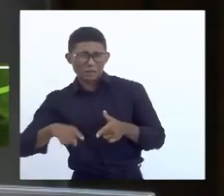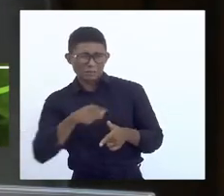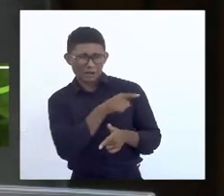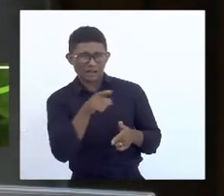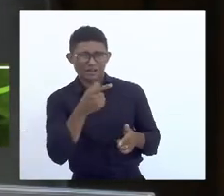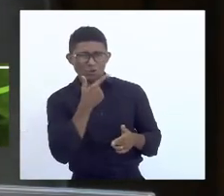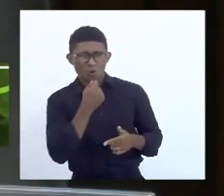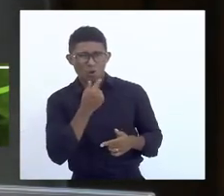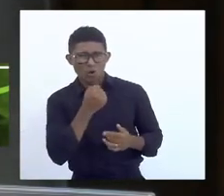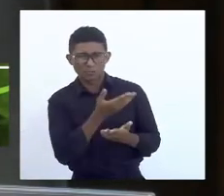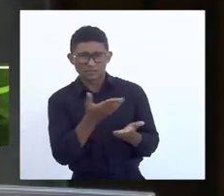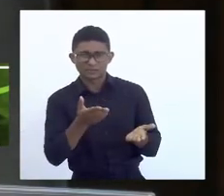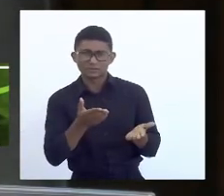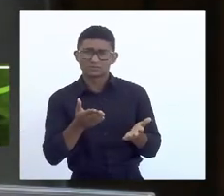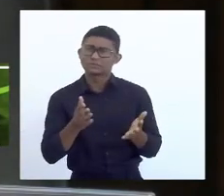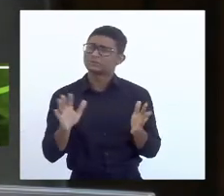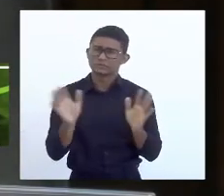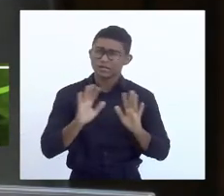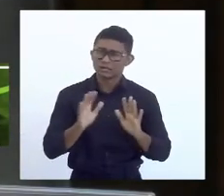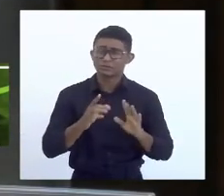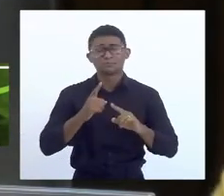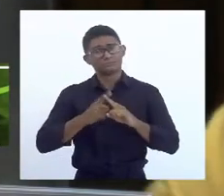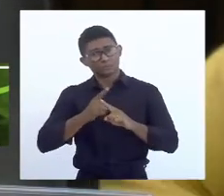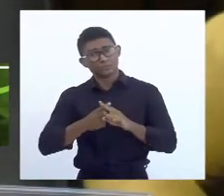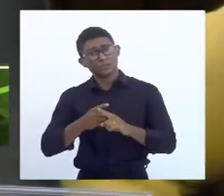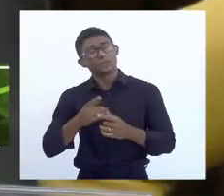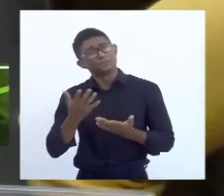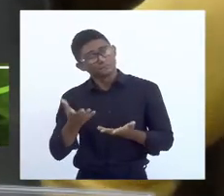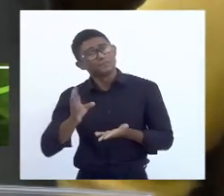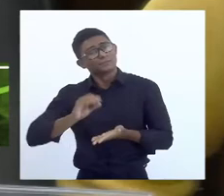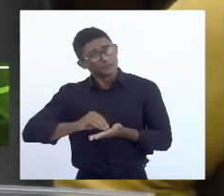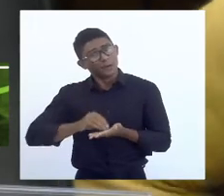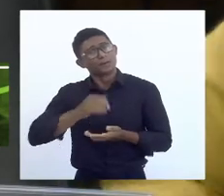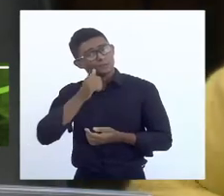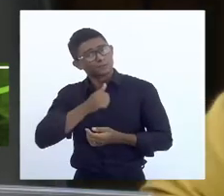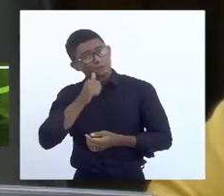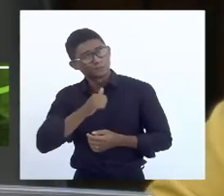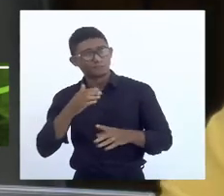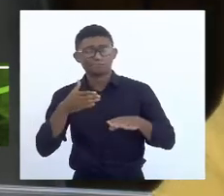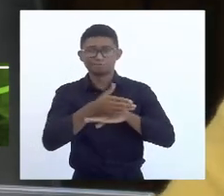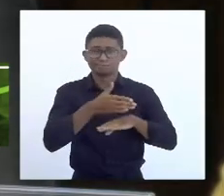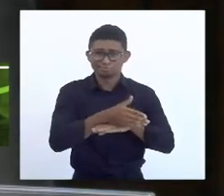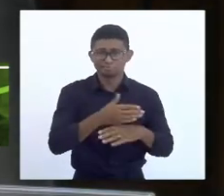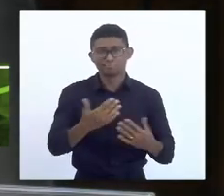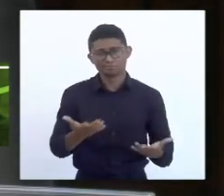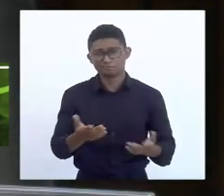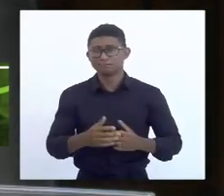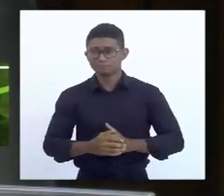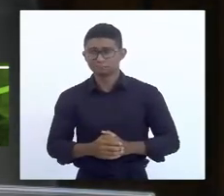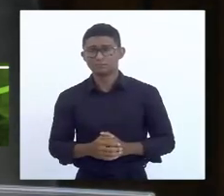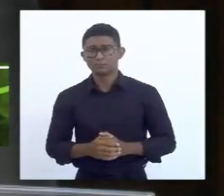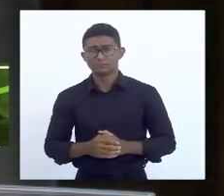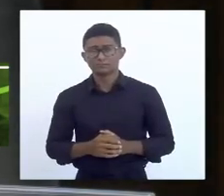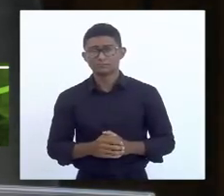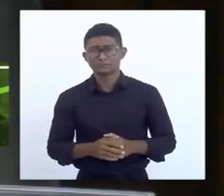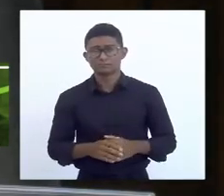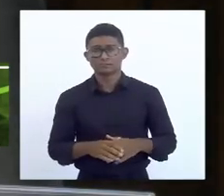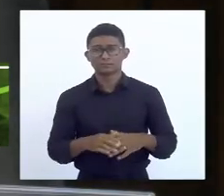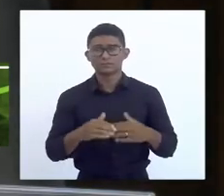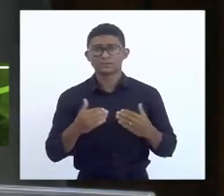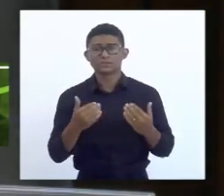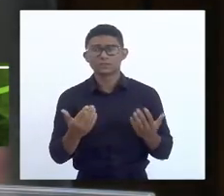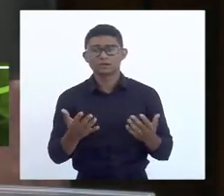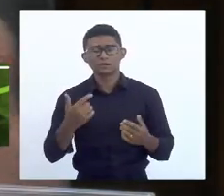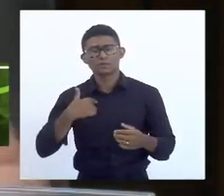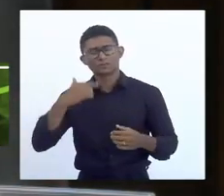e a política produzida serão incompletas, assim como se só tiverem só brancos, etc., etc., etc. Por fim, eu queria refletir sobre